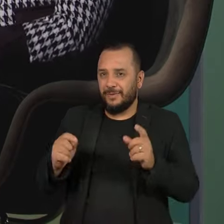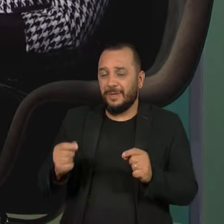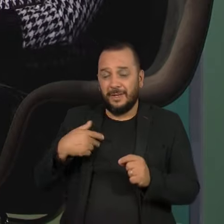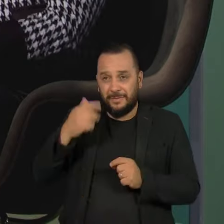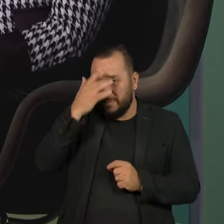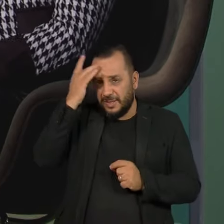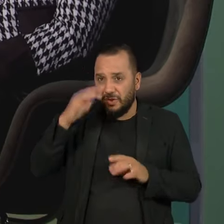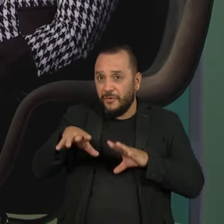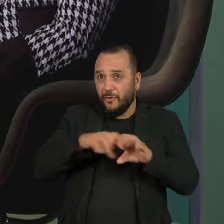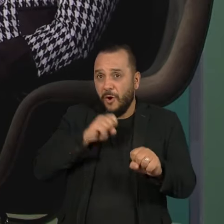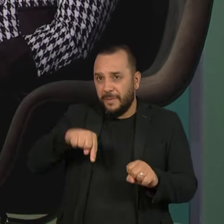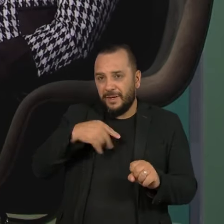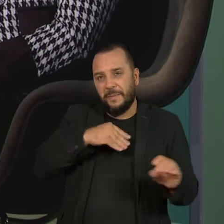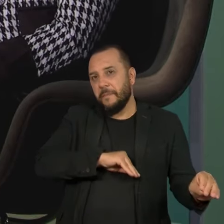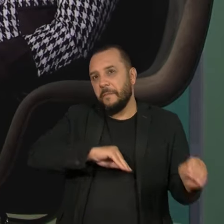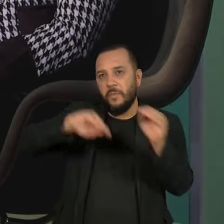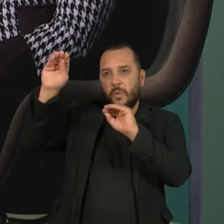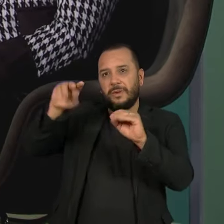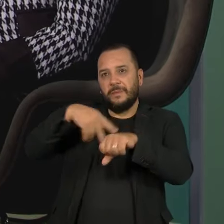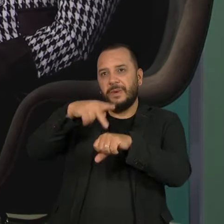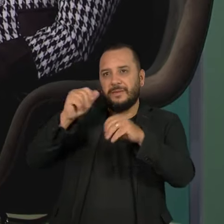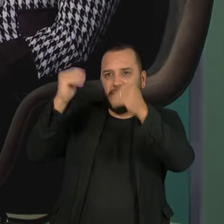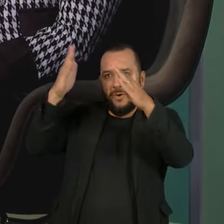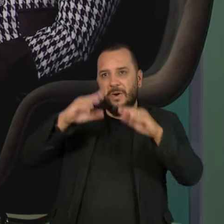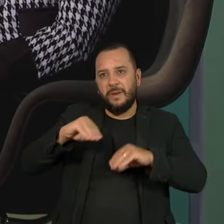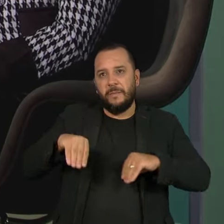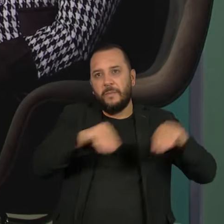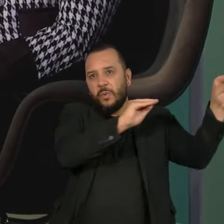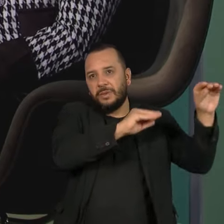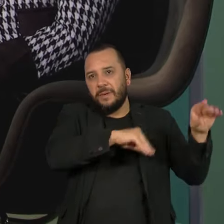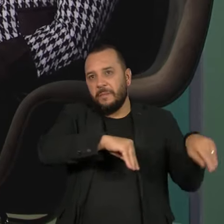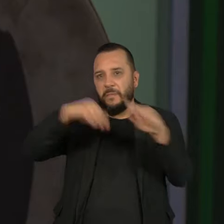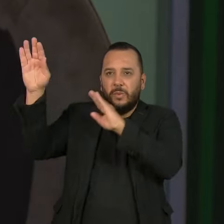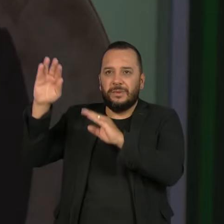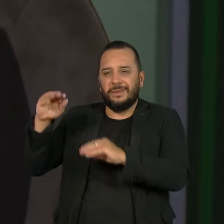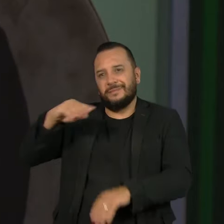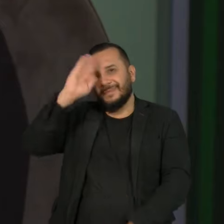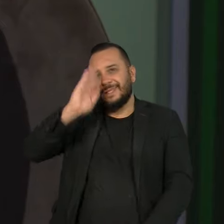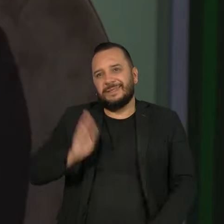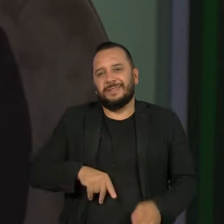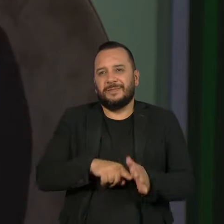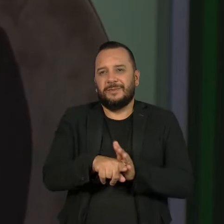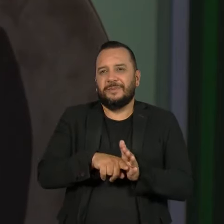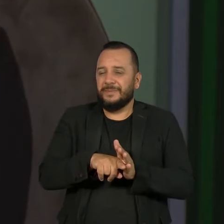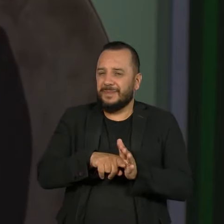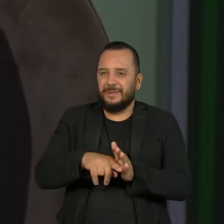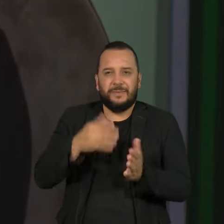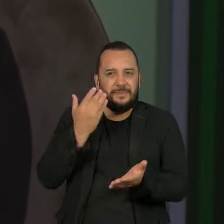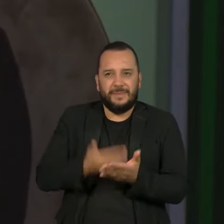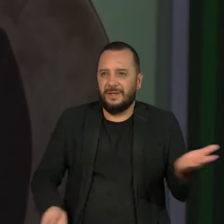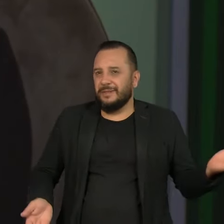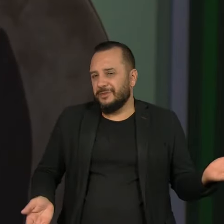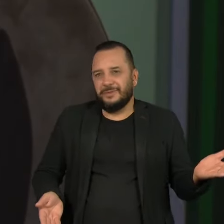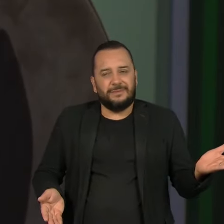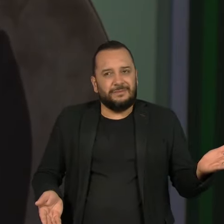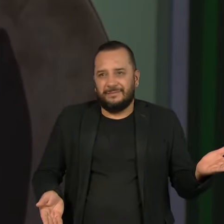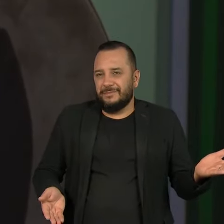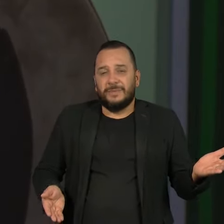dessa perda desses pesquisadores, o país ele perde. Não é só o pesquisador, né, que está ali atuando, é toda